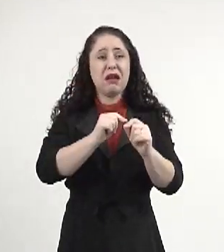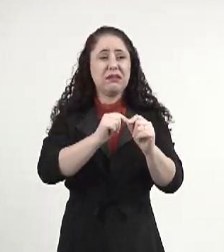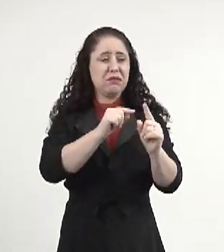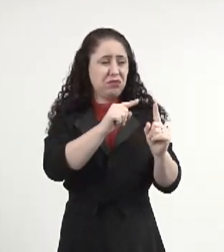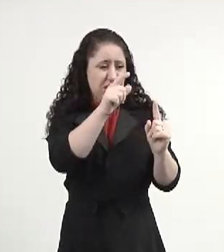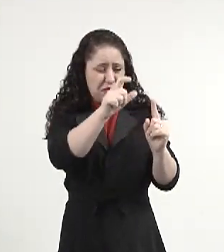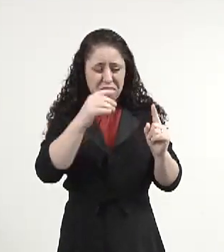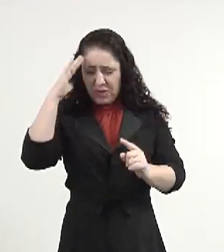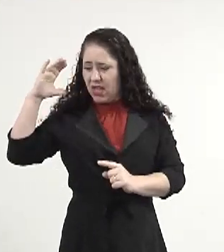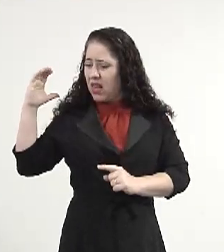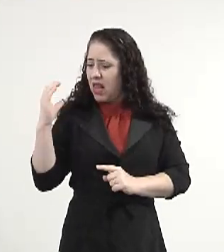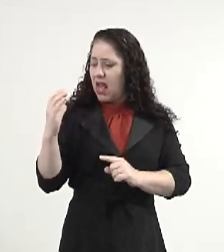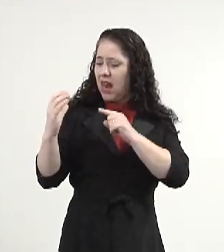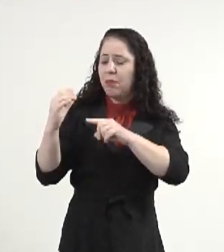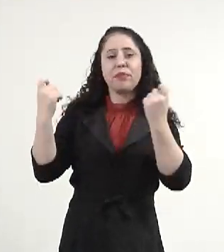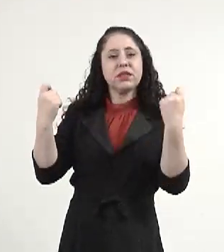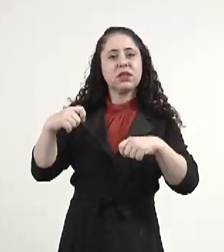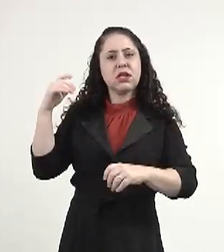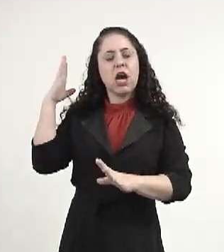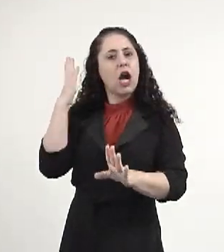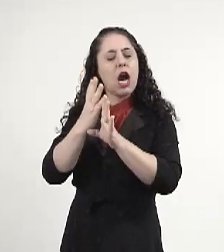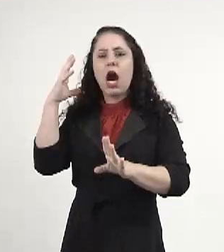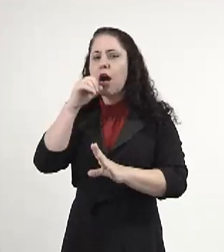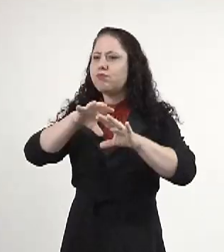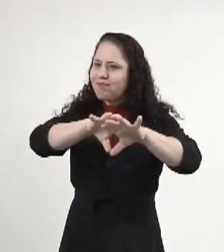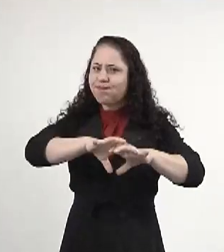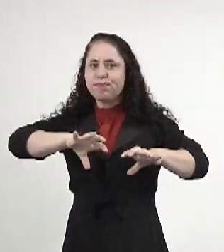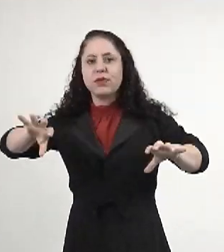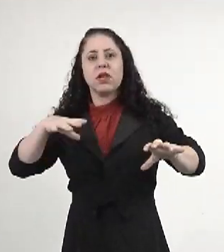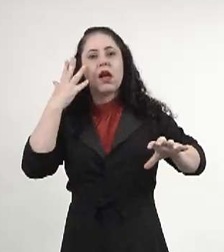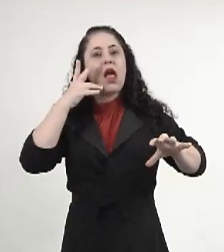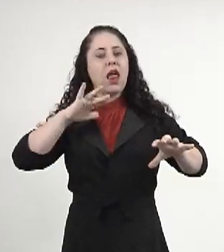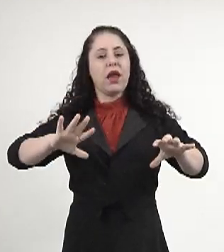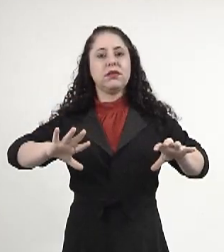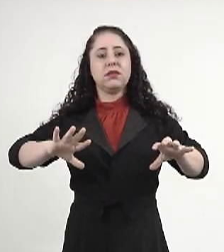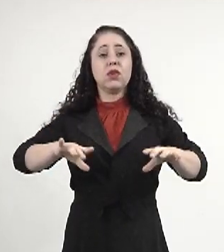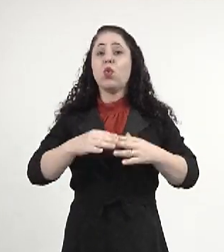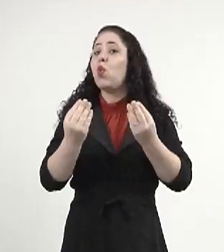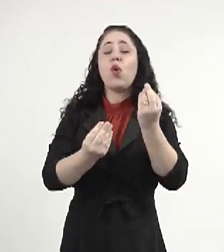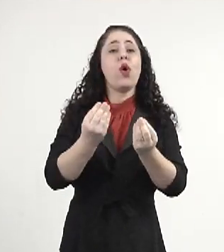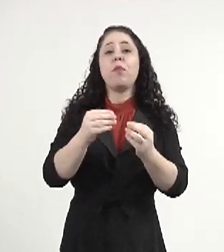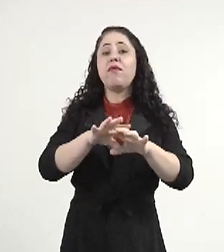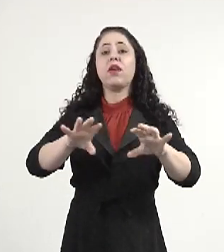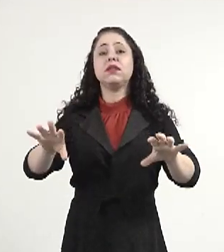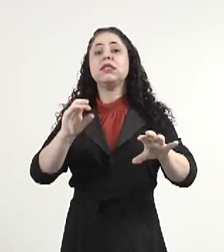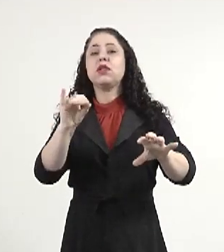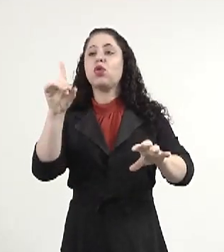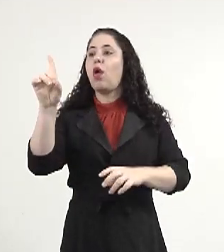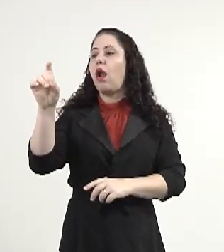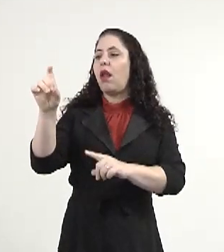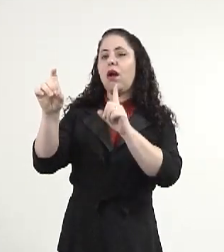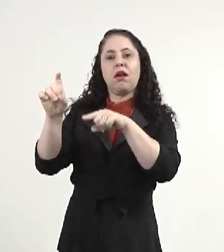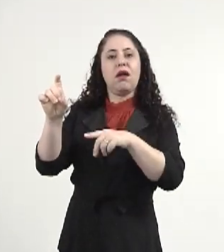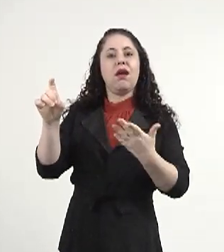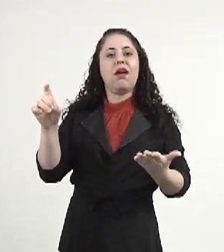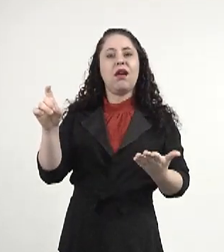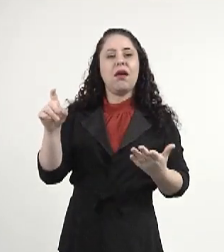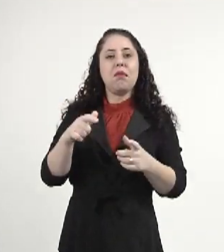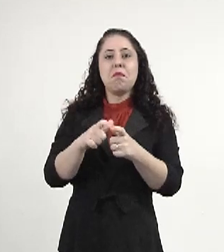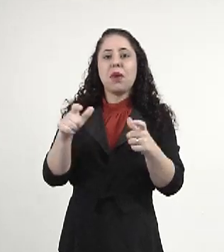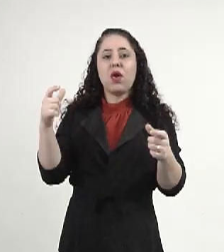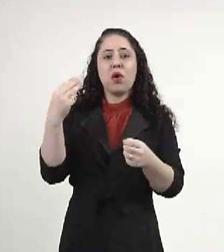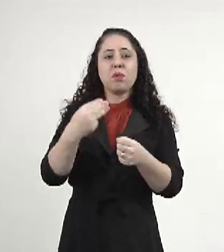monstros, eles precisam de imediato serem afastados dessas crianças. E como que eles vão ser se Dourados, o